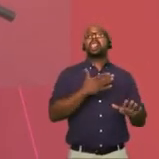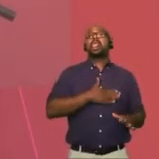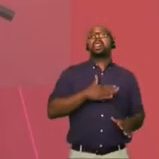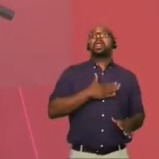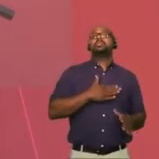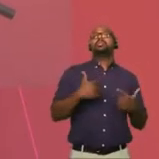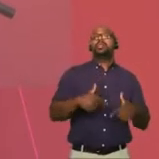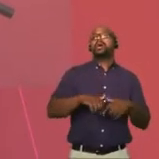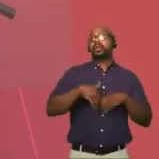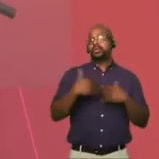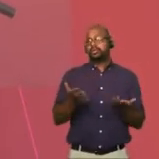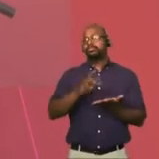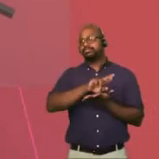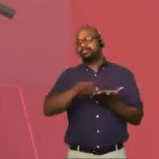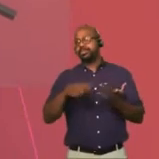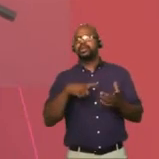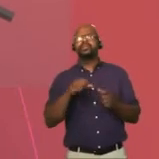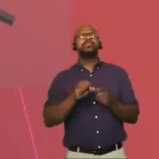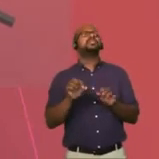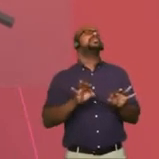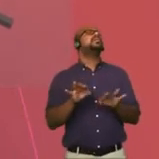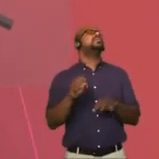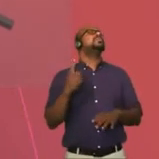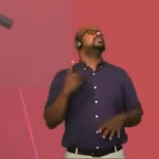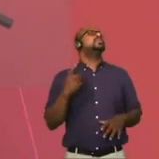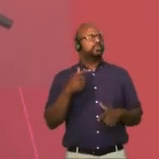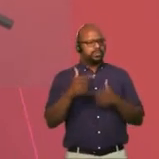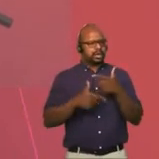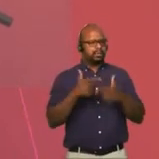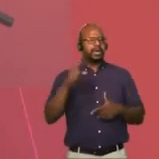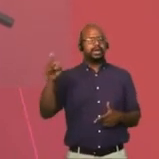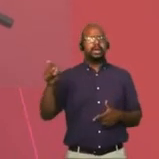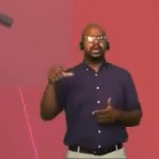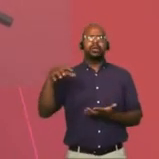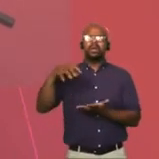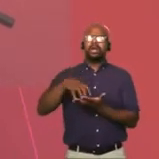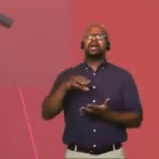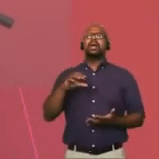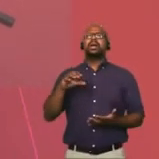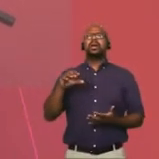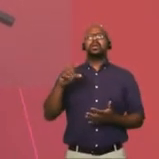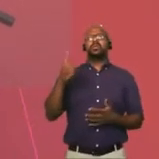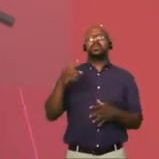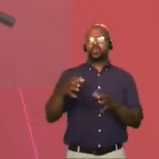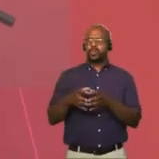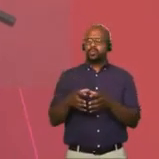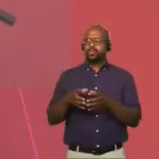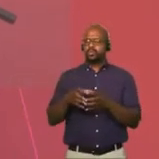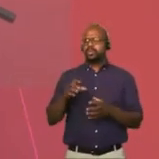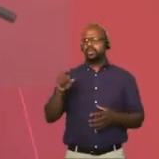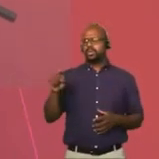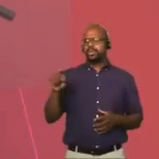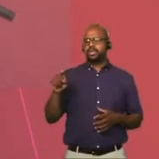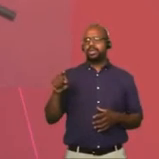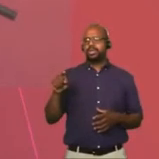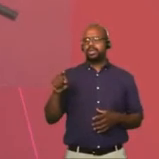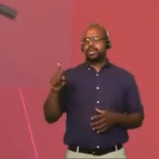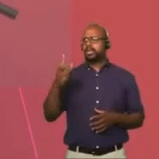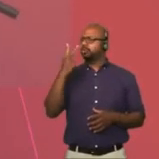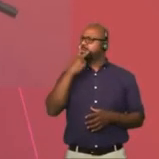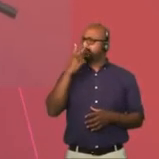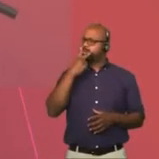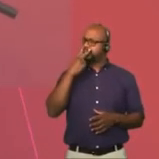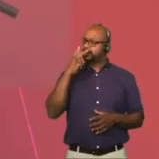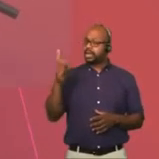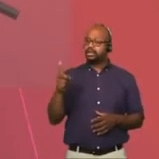laboral etc e tal nós fizemos um trabalho lá com a celular metal em um espírito